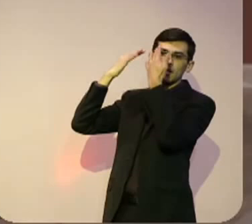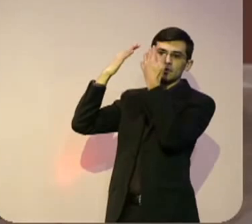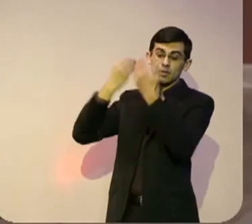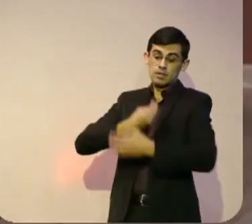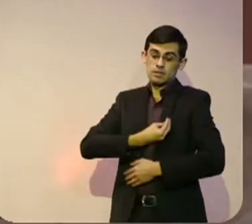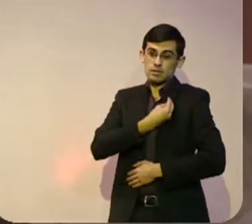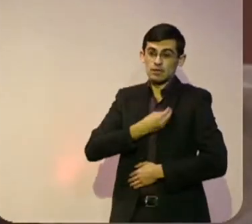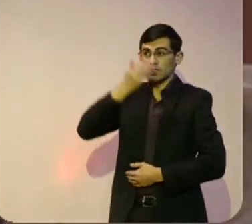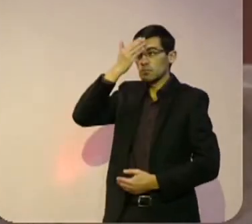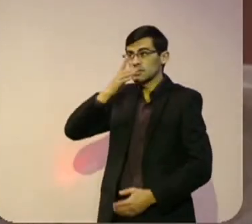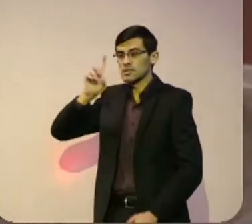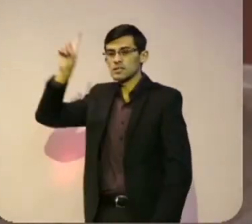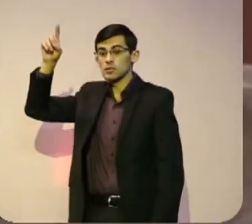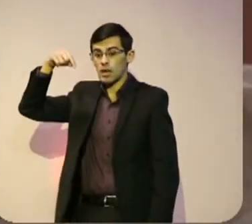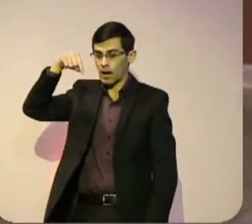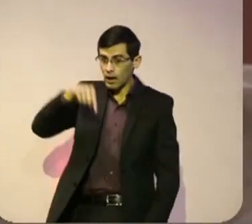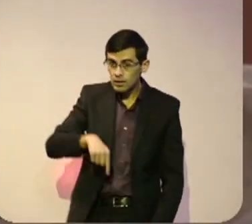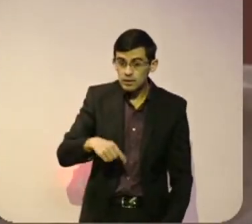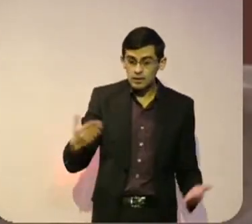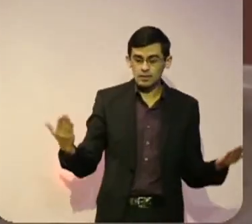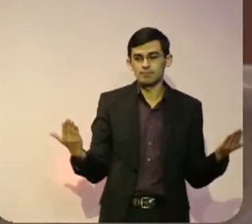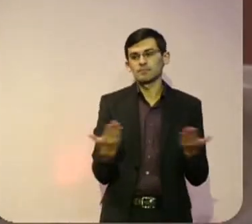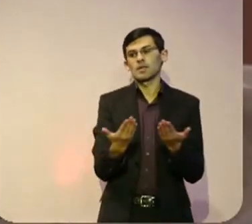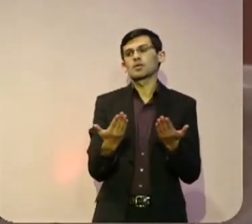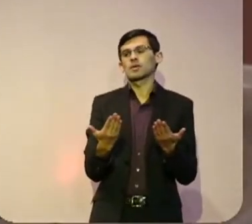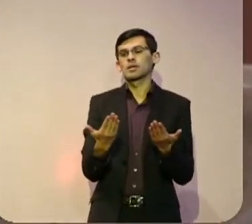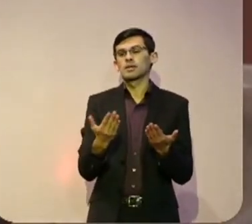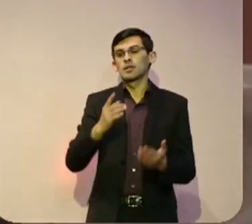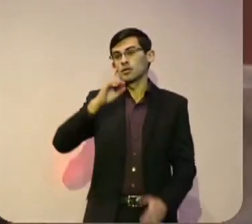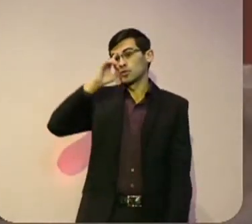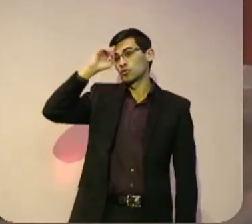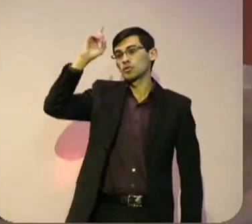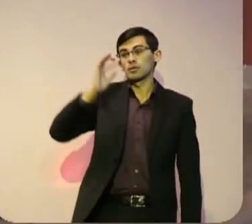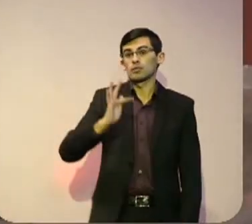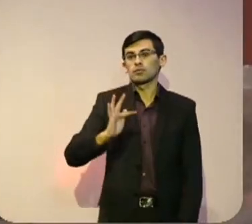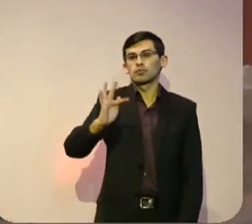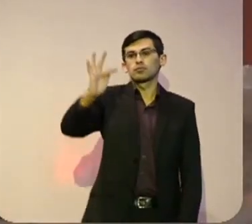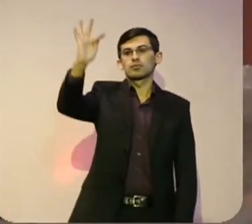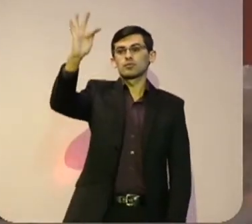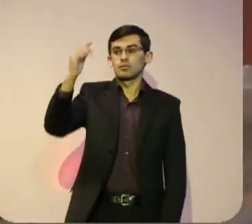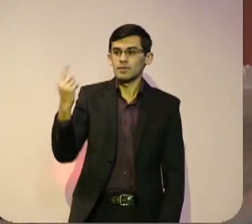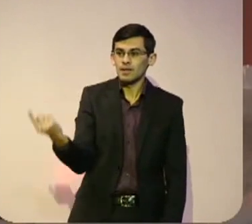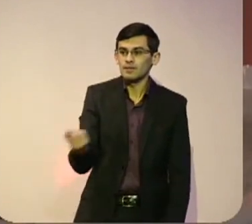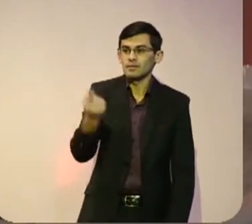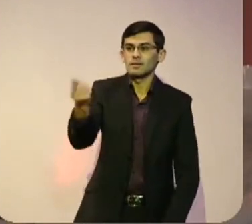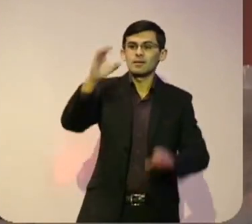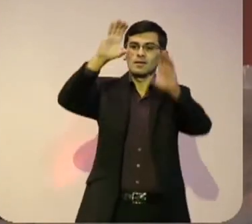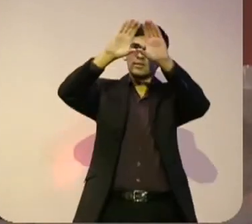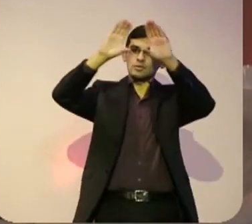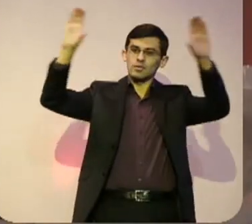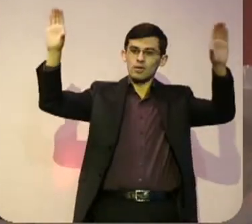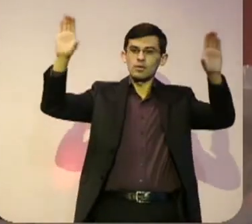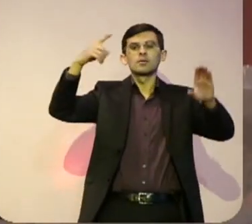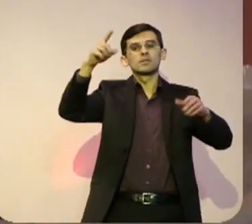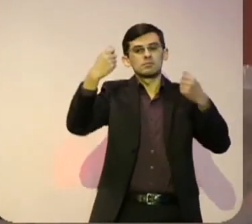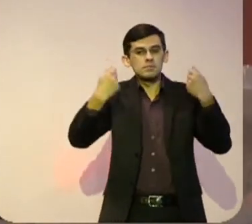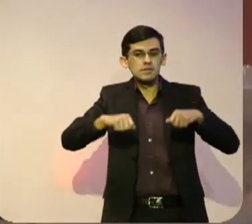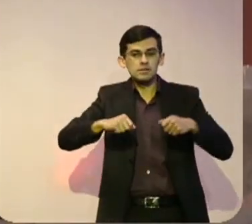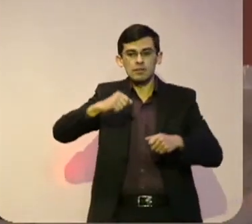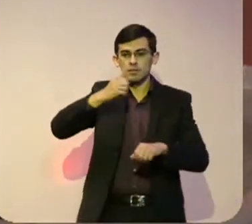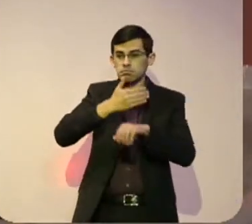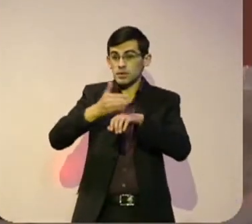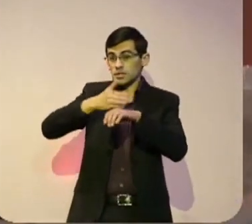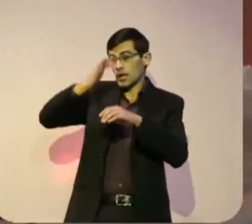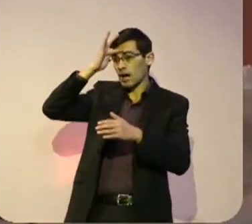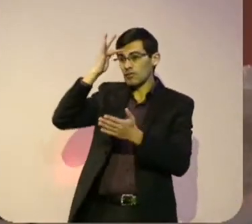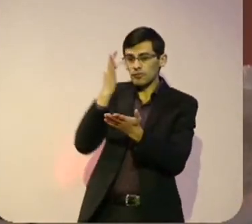vida com Deus aqui, agora e um dia lá na eternidade. Vive essa fé.